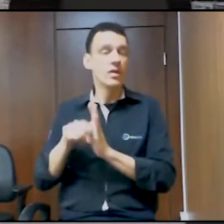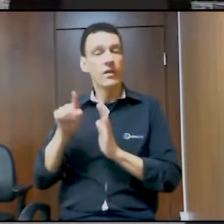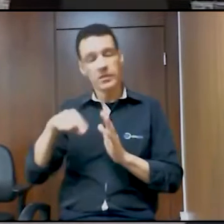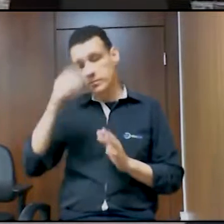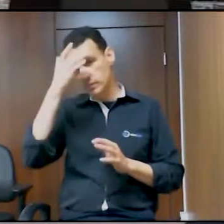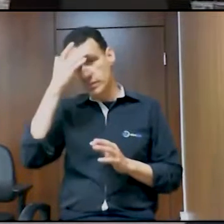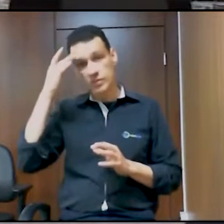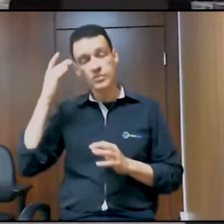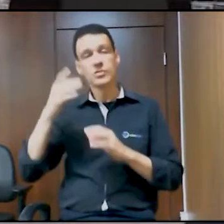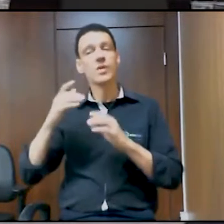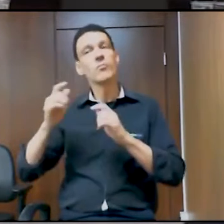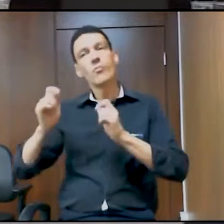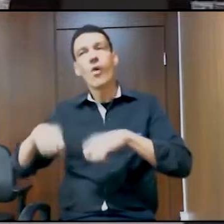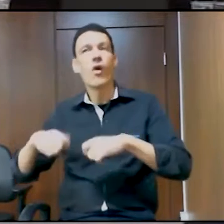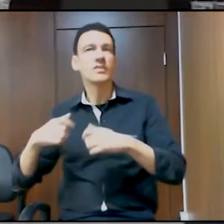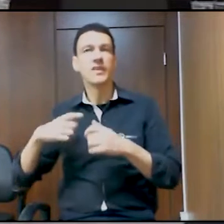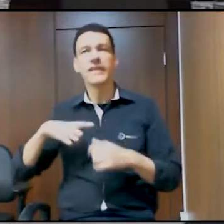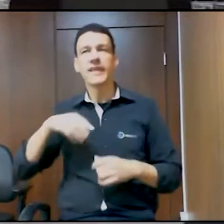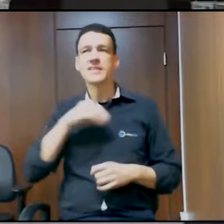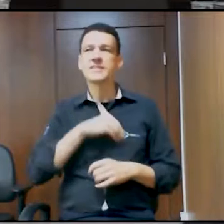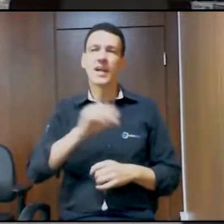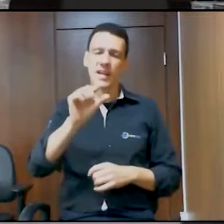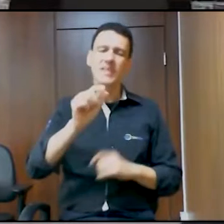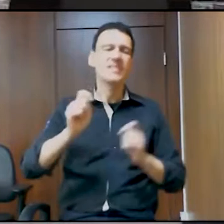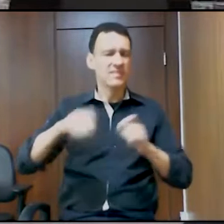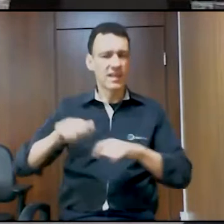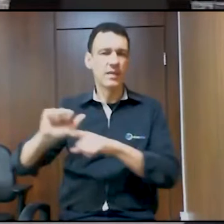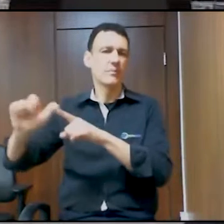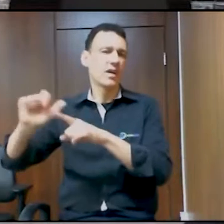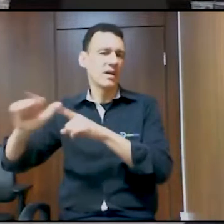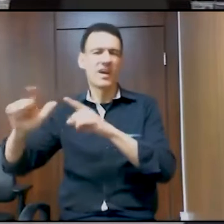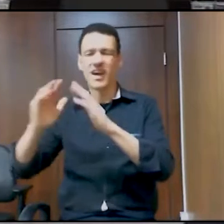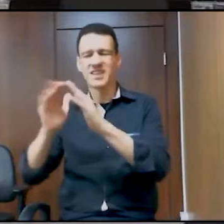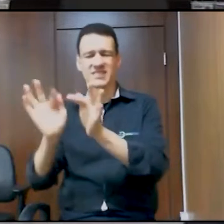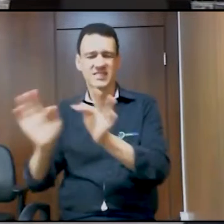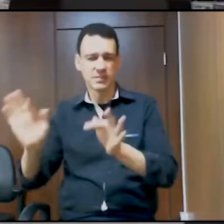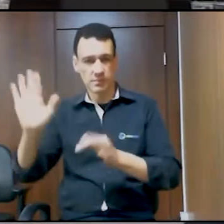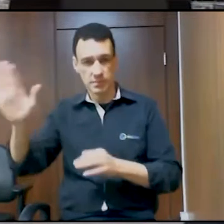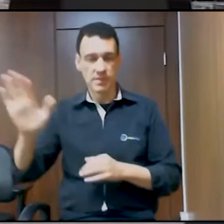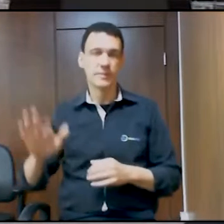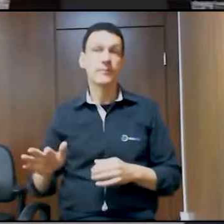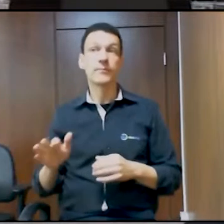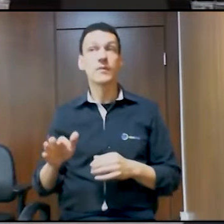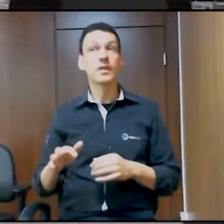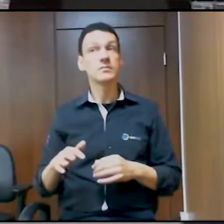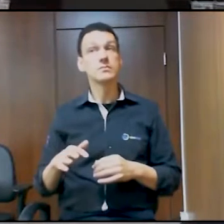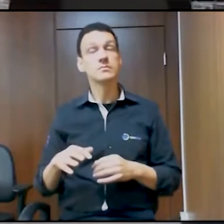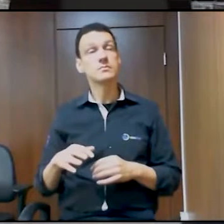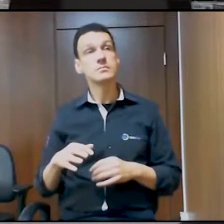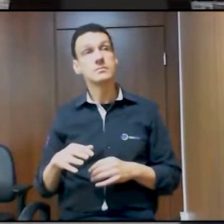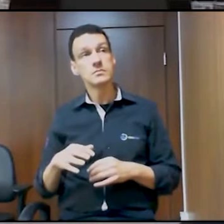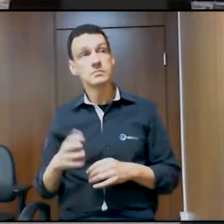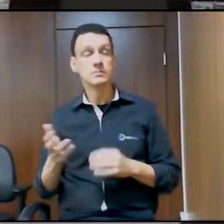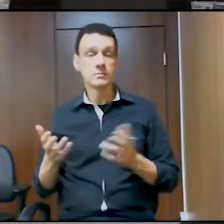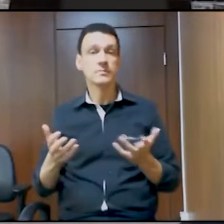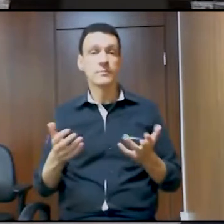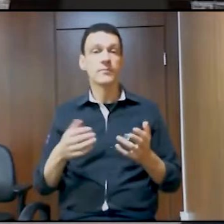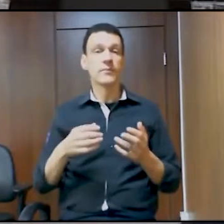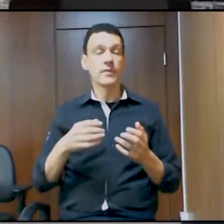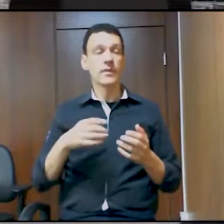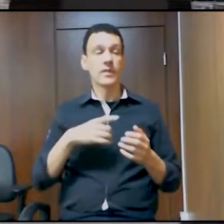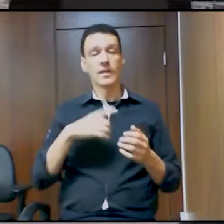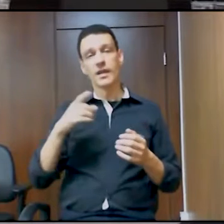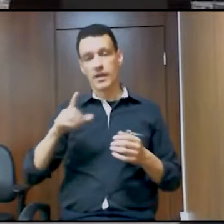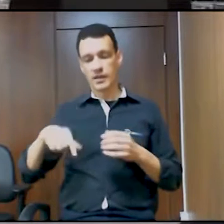custear um cortiço. Quer dizer, ele continua sendo uma demanda habitacional, mas já não é uma questão das assistência e proteção especial.